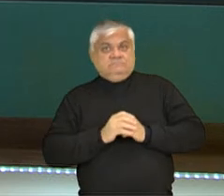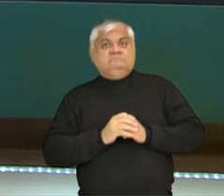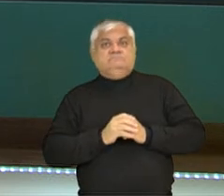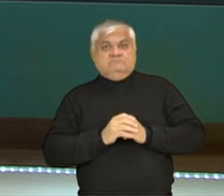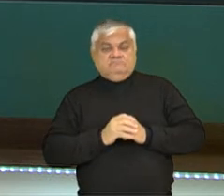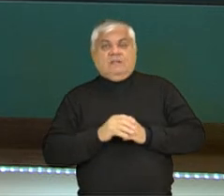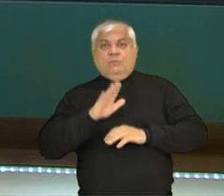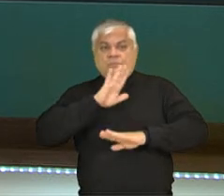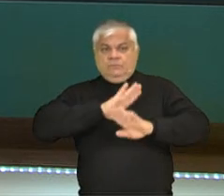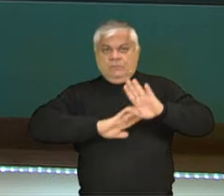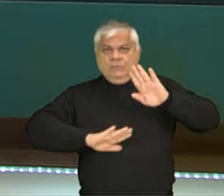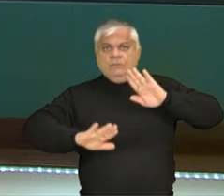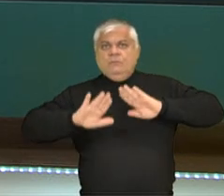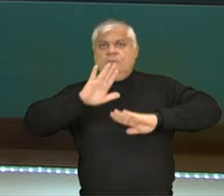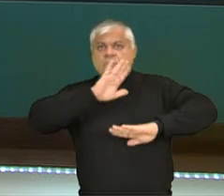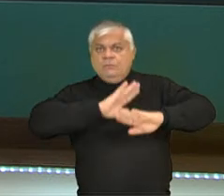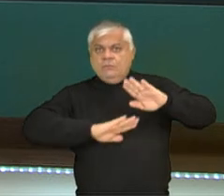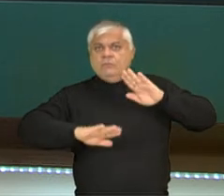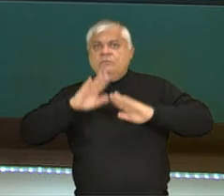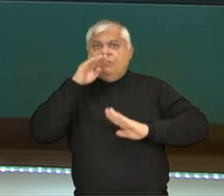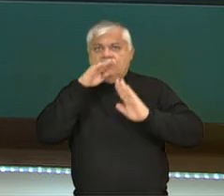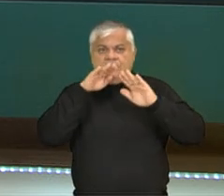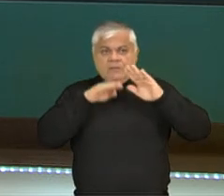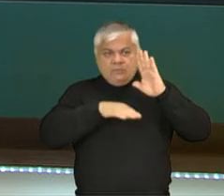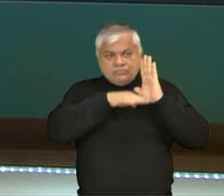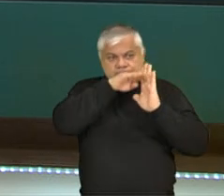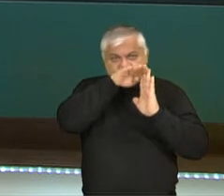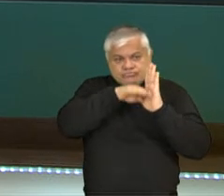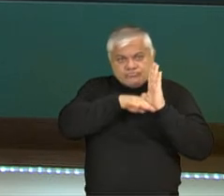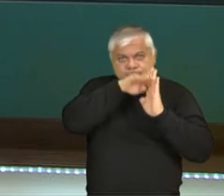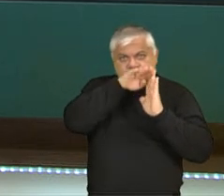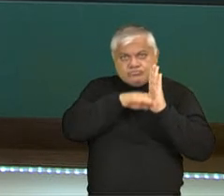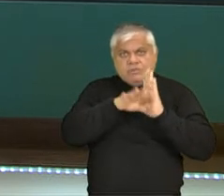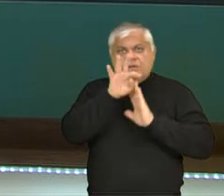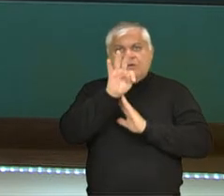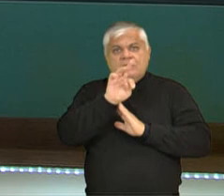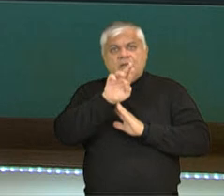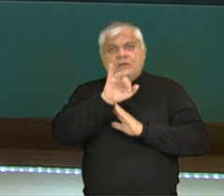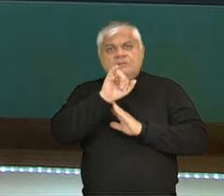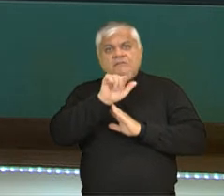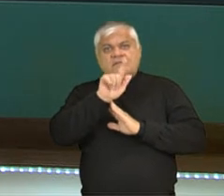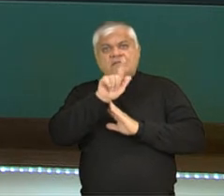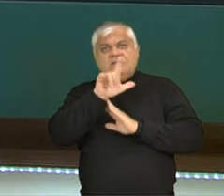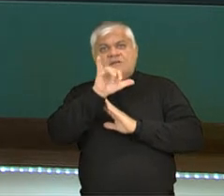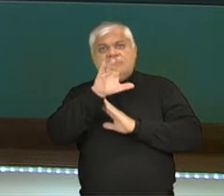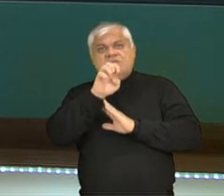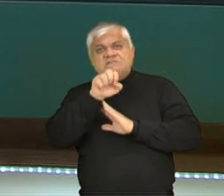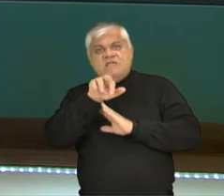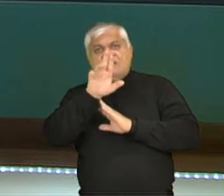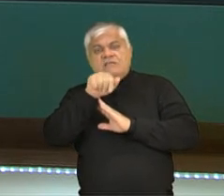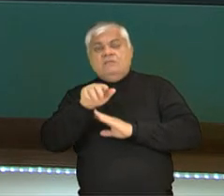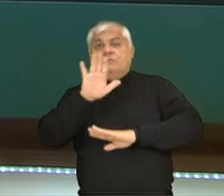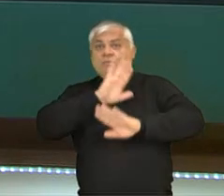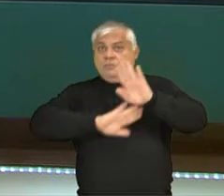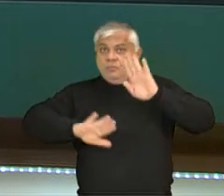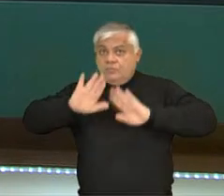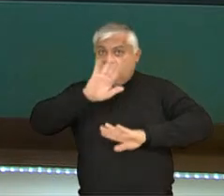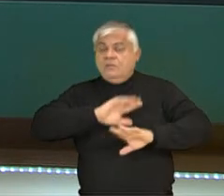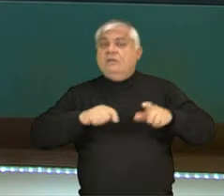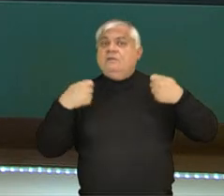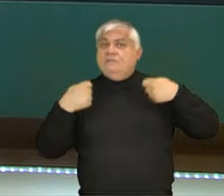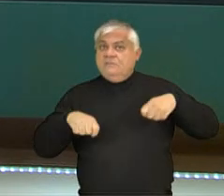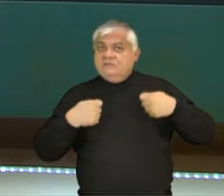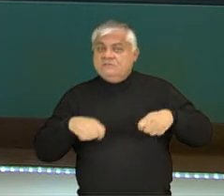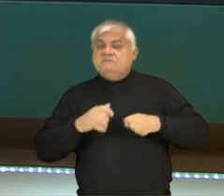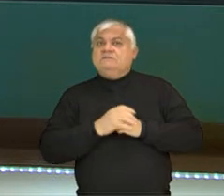dizer que eu devo cuidar, professor, do nível de triglicerídeo no meu corpo? Sim, você tem que cuidar, você